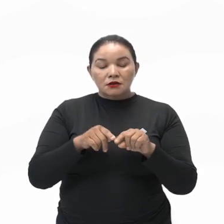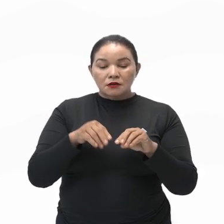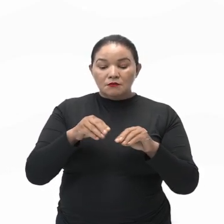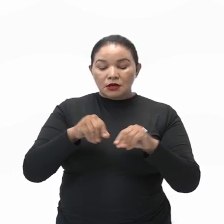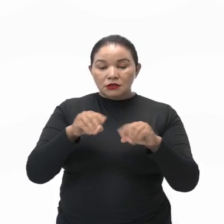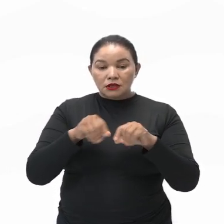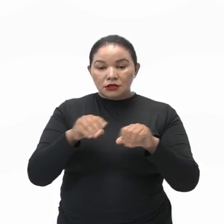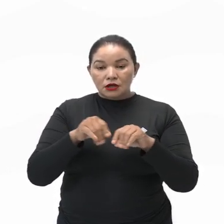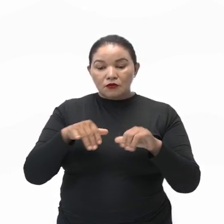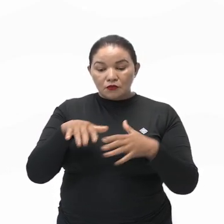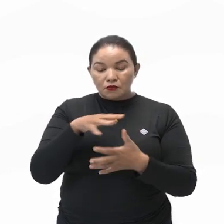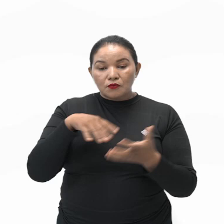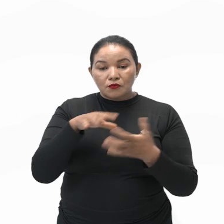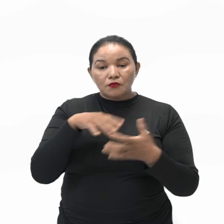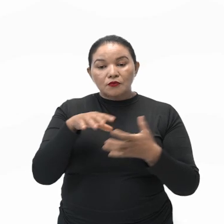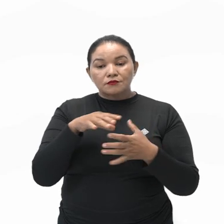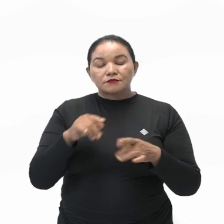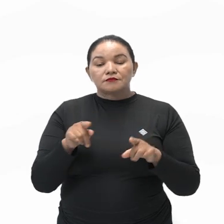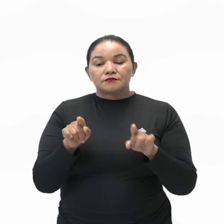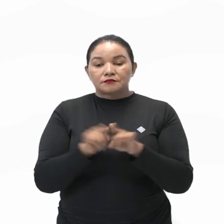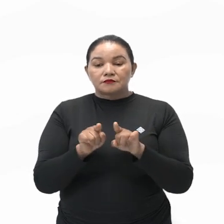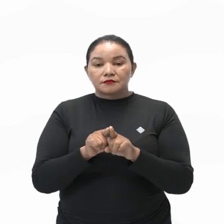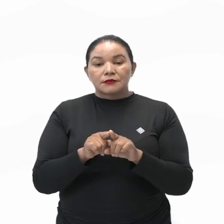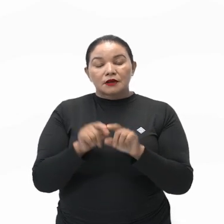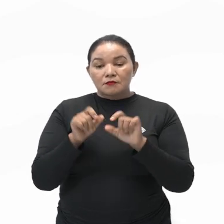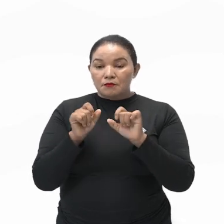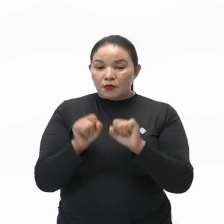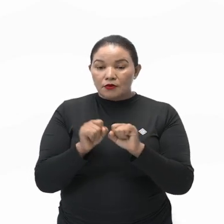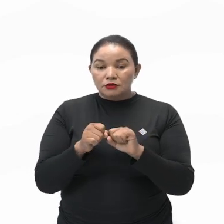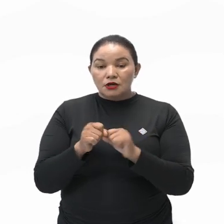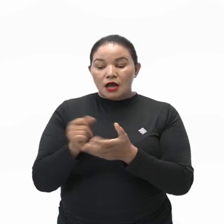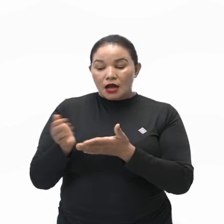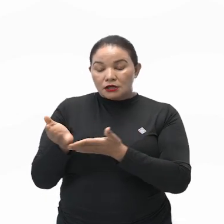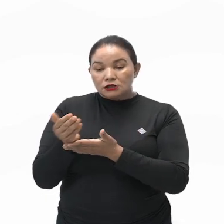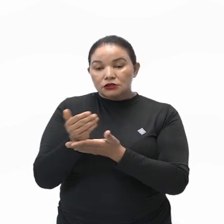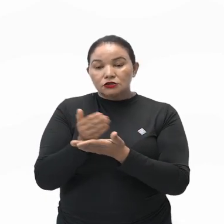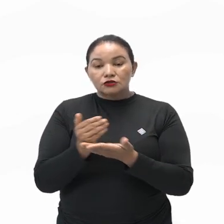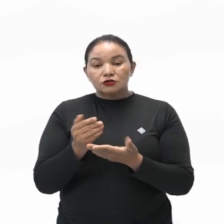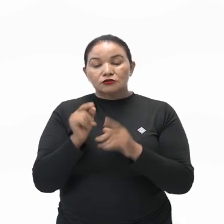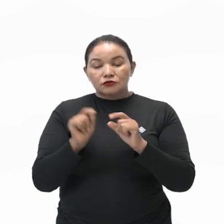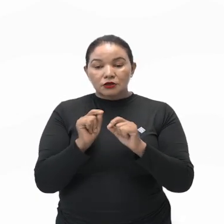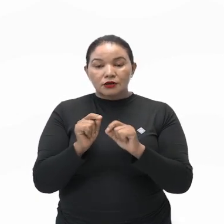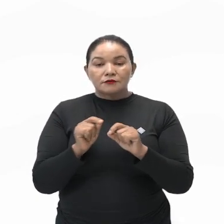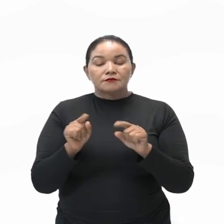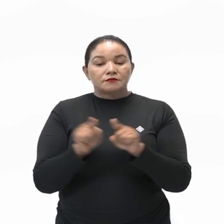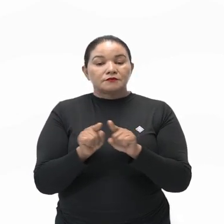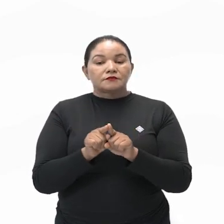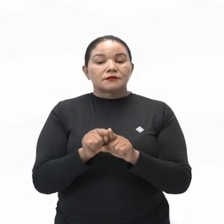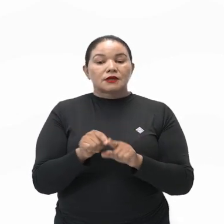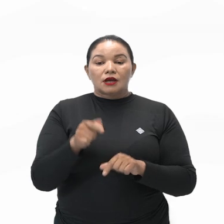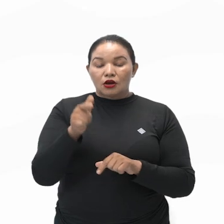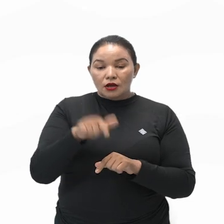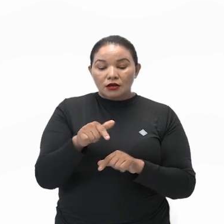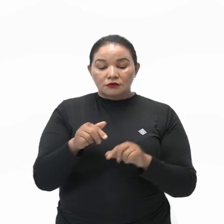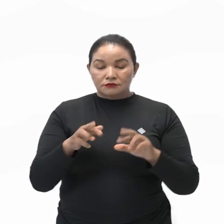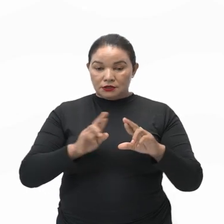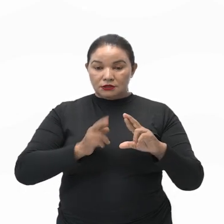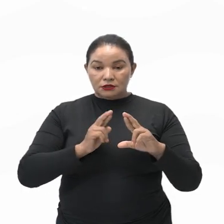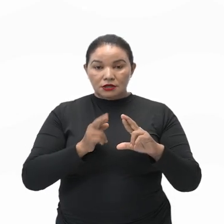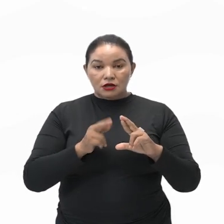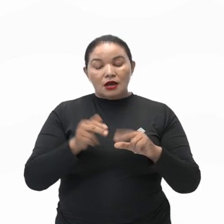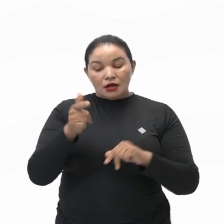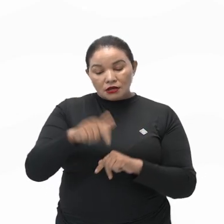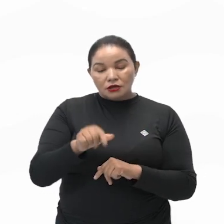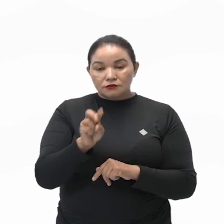materiais. Também podem fazer um recolhimento e processamento para reutilização. Como eu falei, um